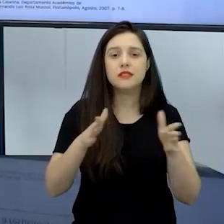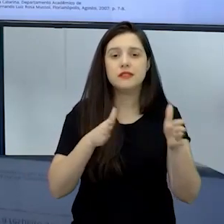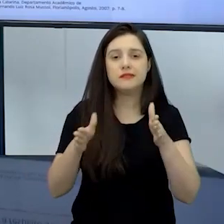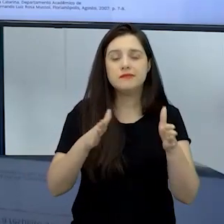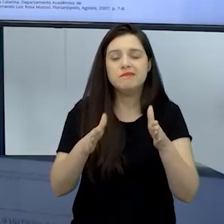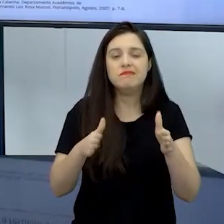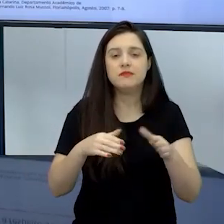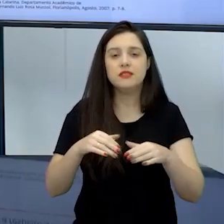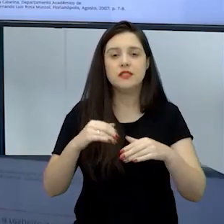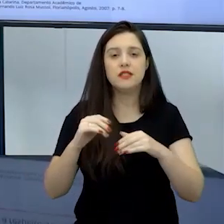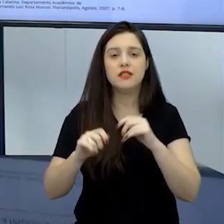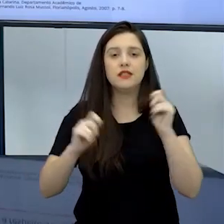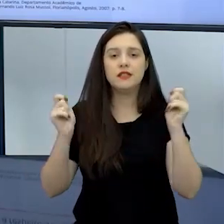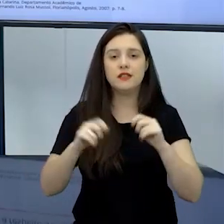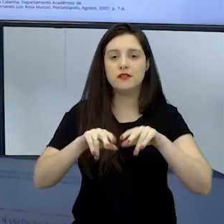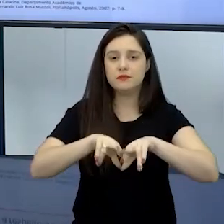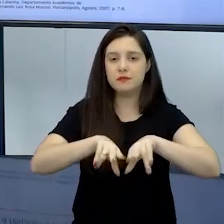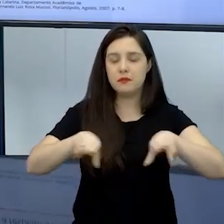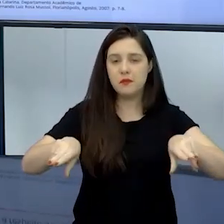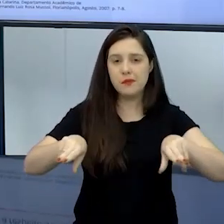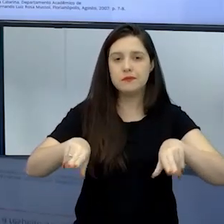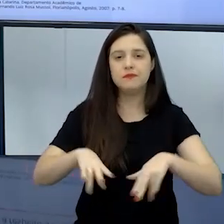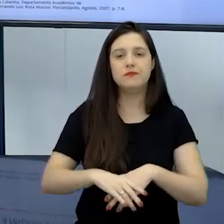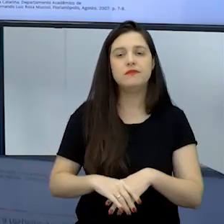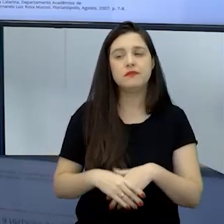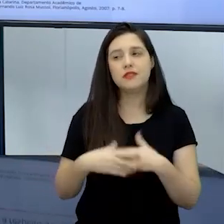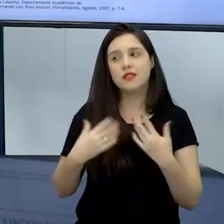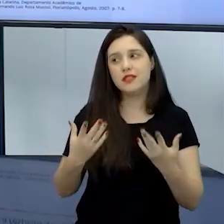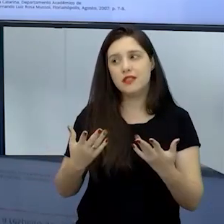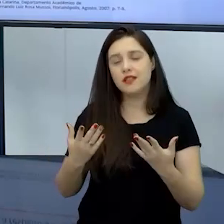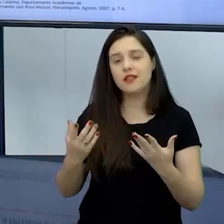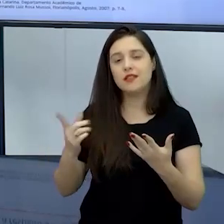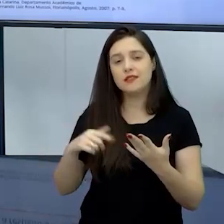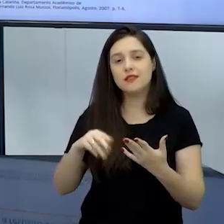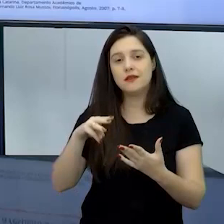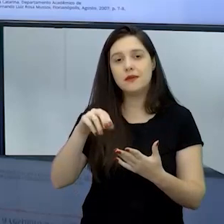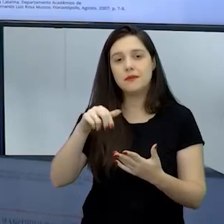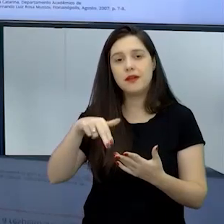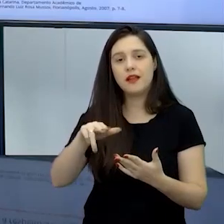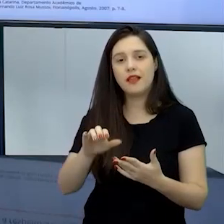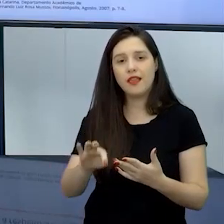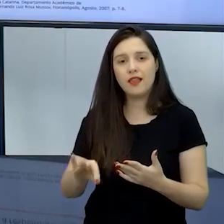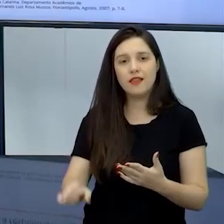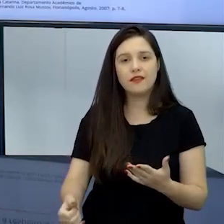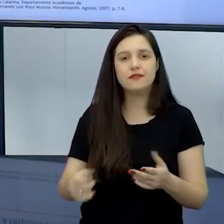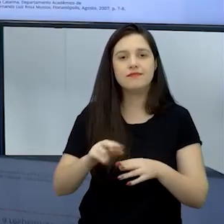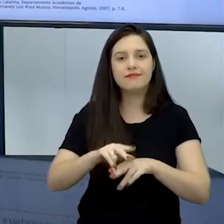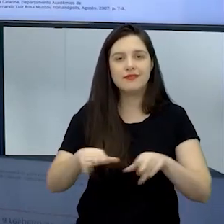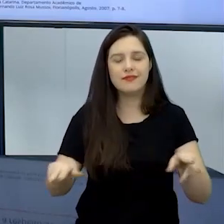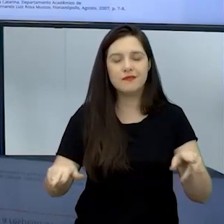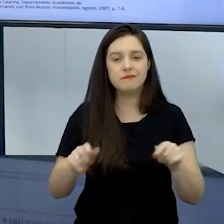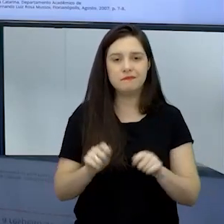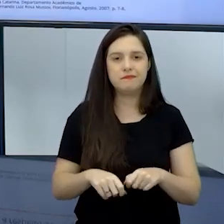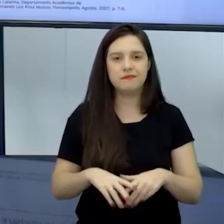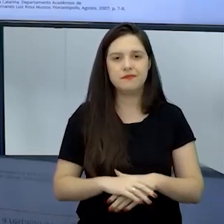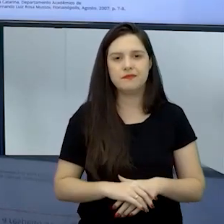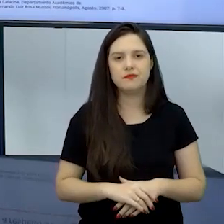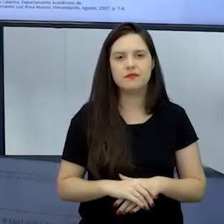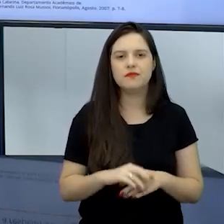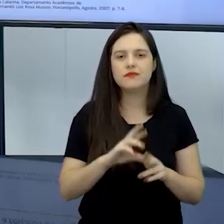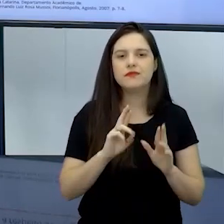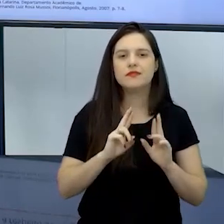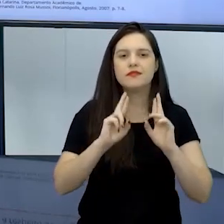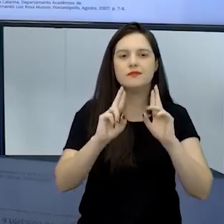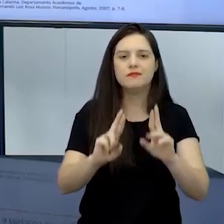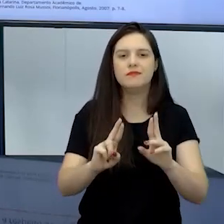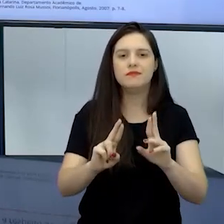né? Existe um magnetismo entre nós. Isso, existe uma química entre nós. Magnetismo, né? Quando a pessoa fala assim,